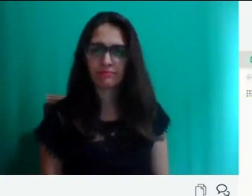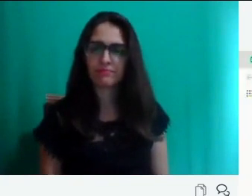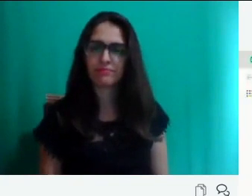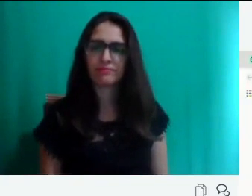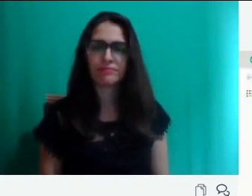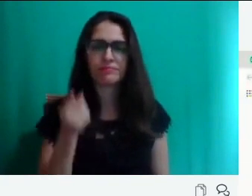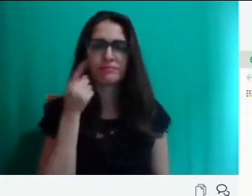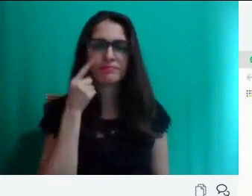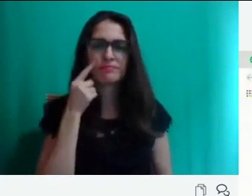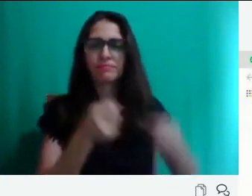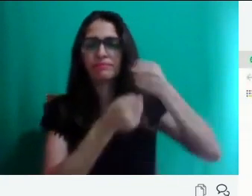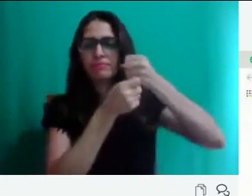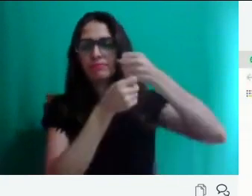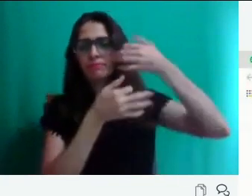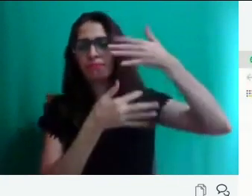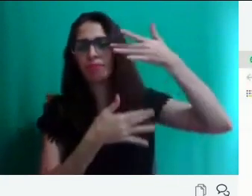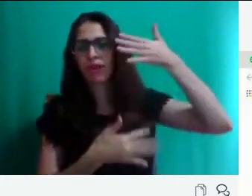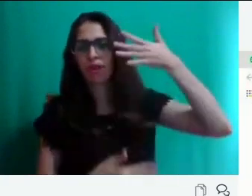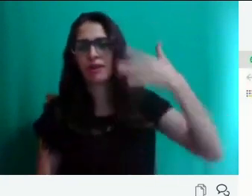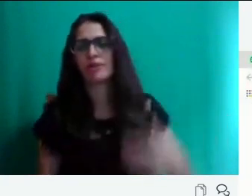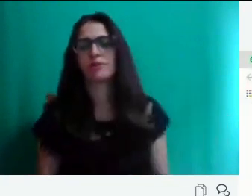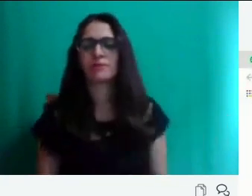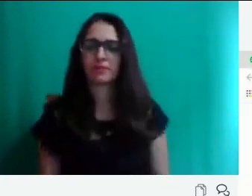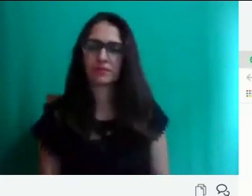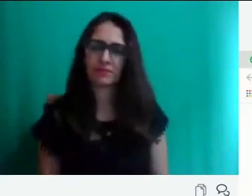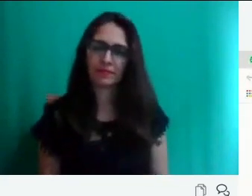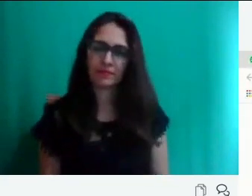Vamos gerar a lista.